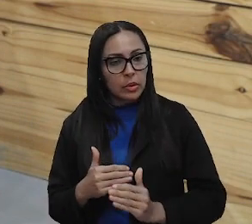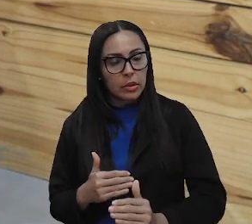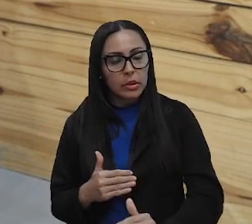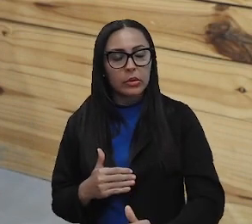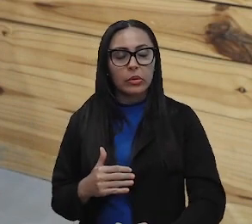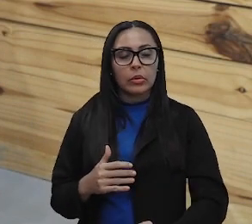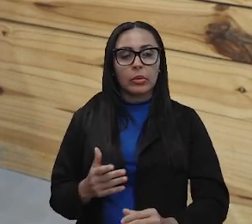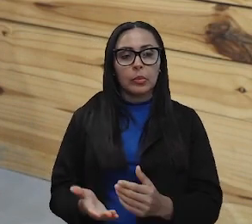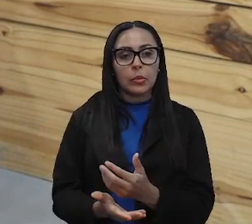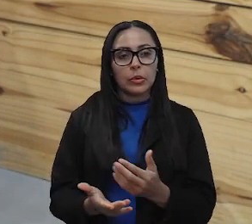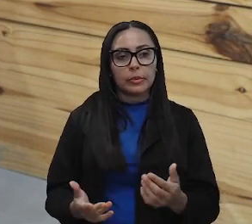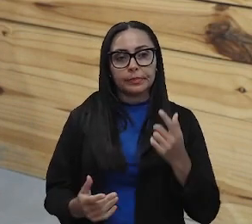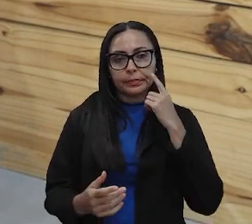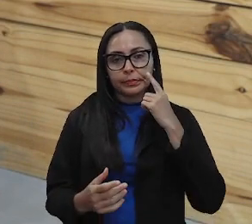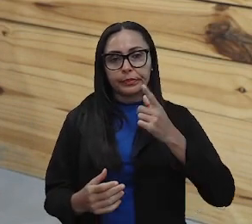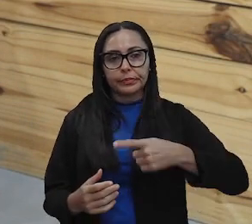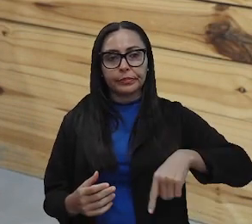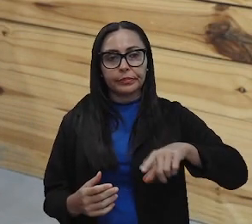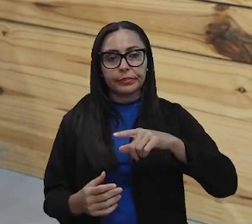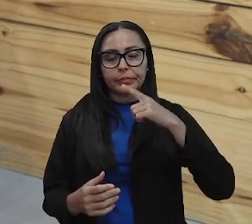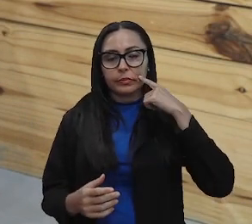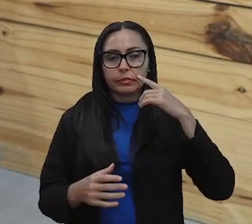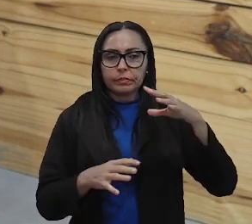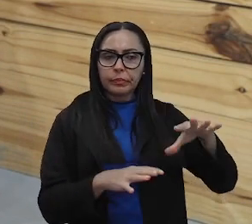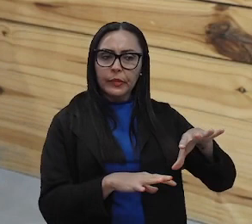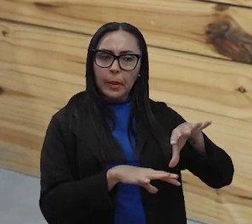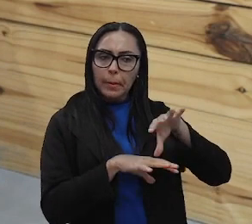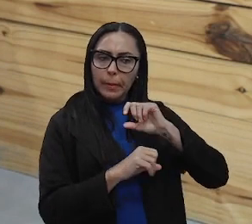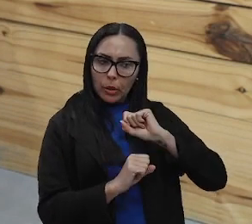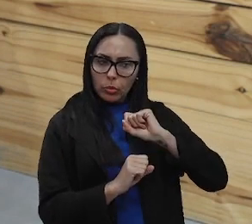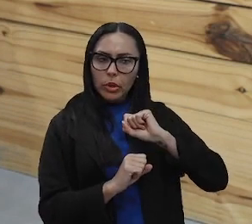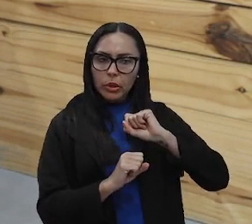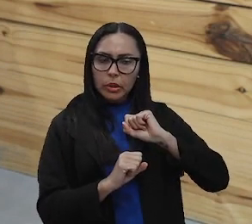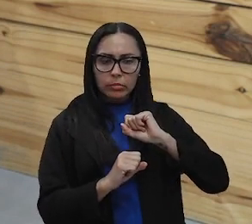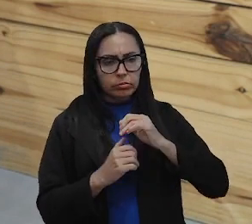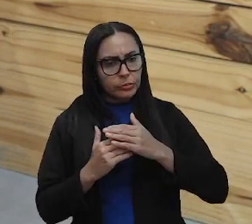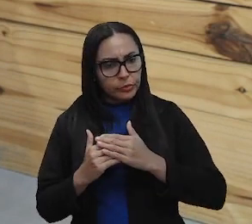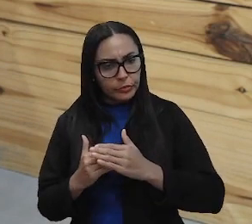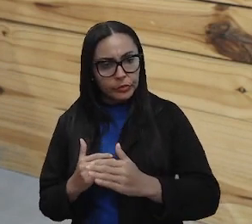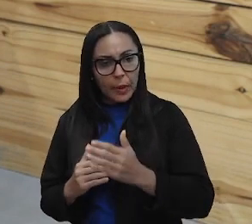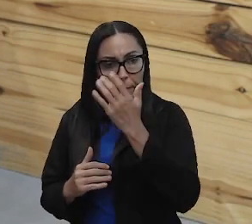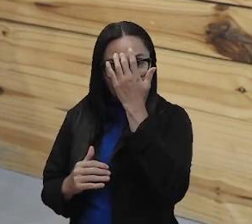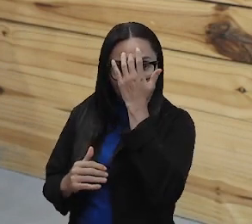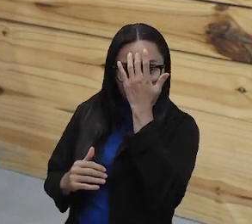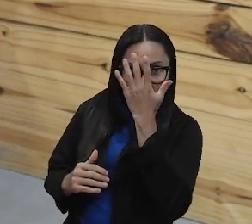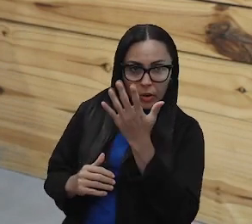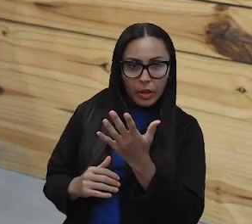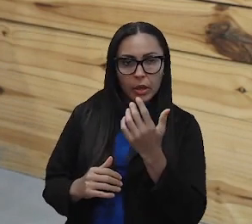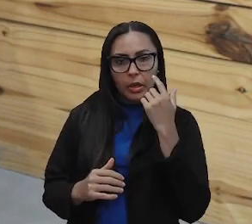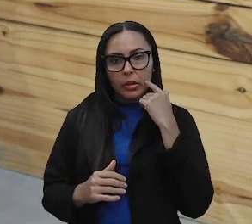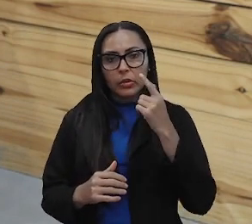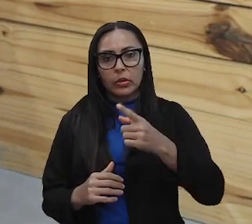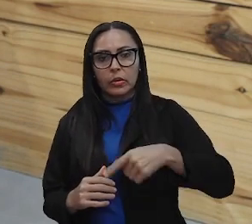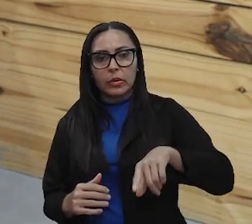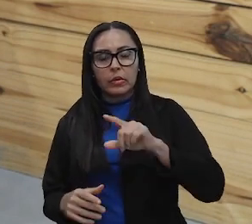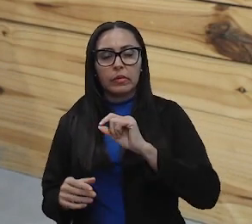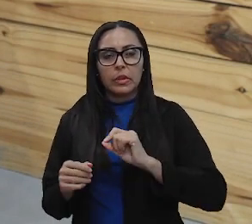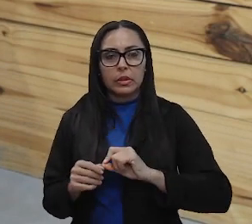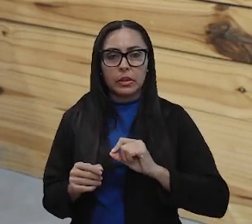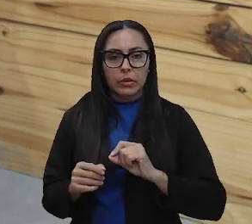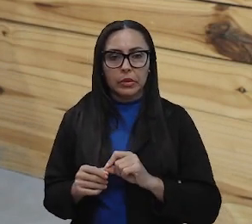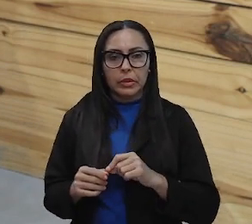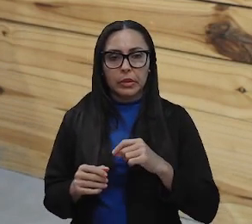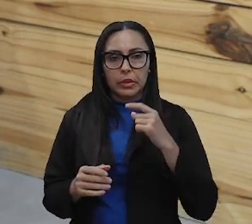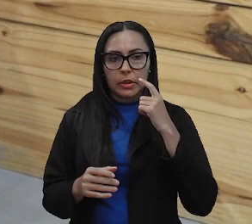quando ela é detectada no início, é mais fácil fazer com que haja a adoção de medidas para